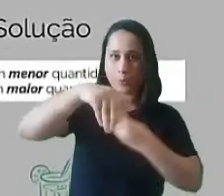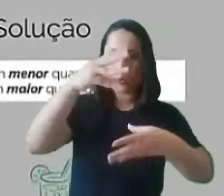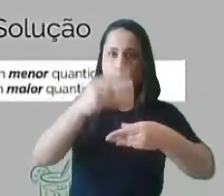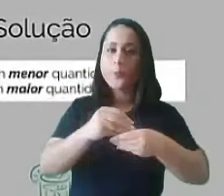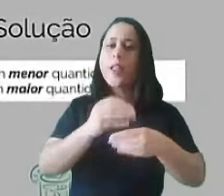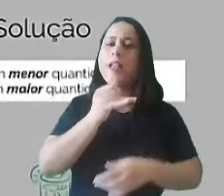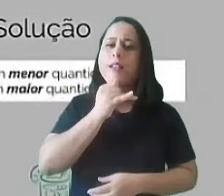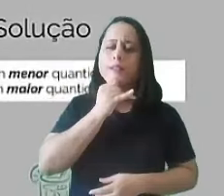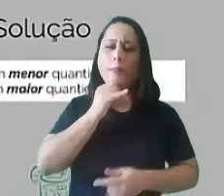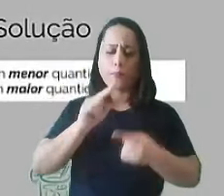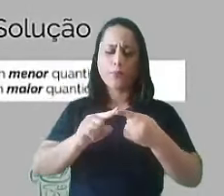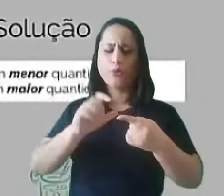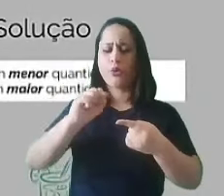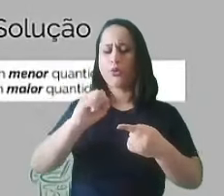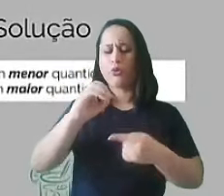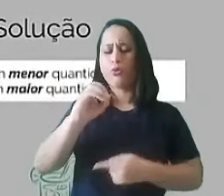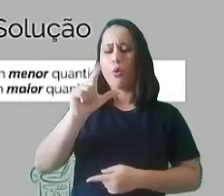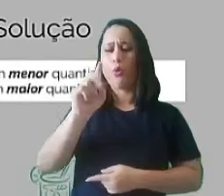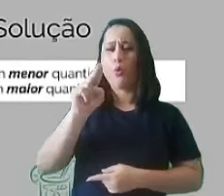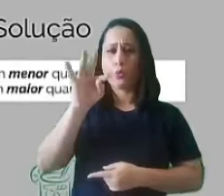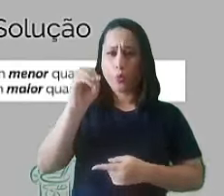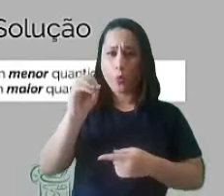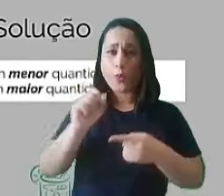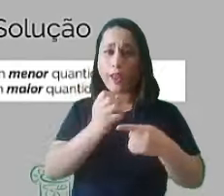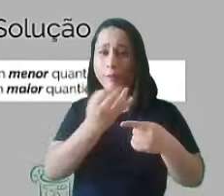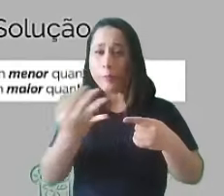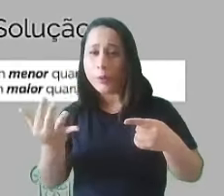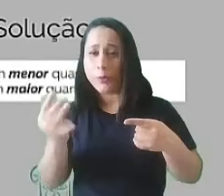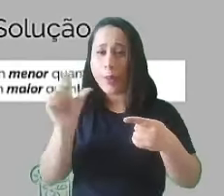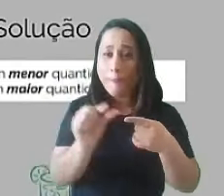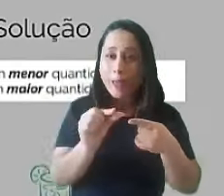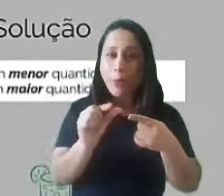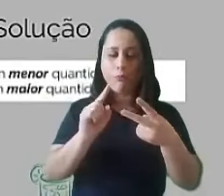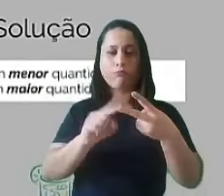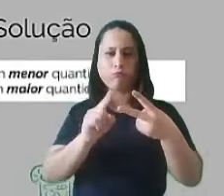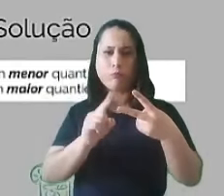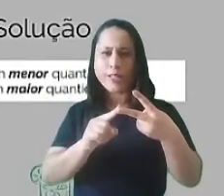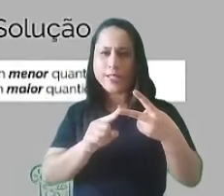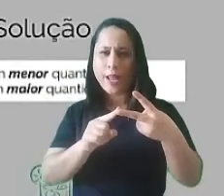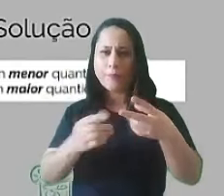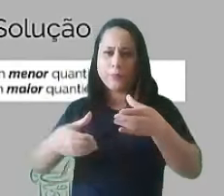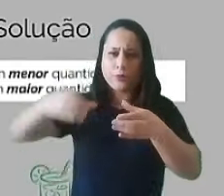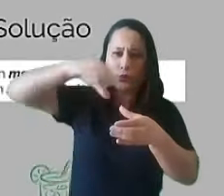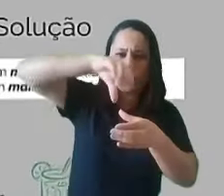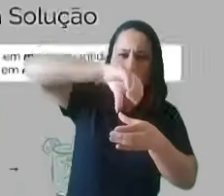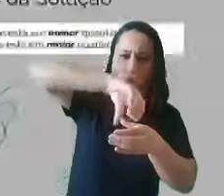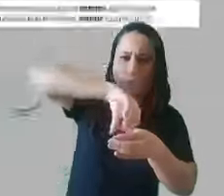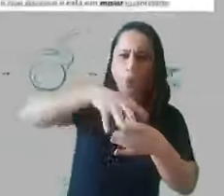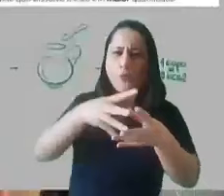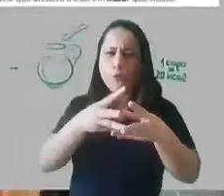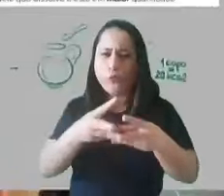dissolvido e que está em menor quantidade. Já o solvente é aquele que dissolve e está